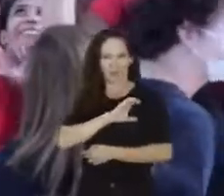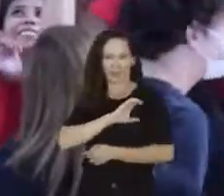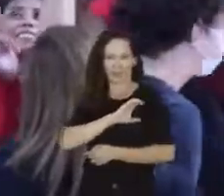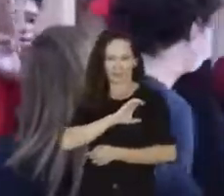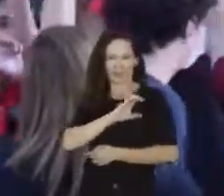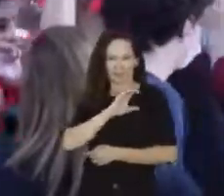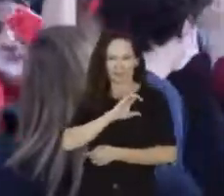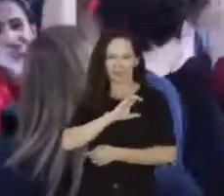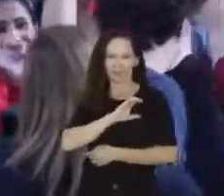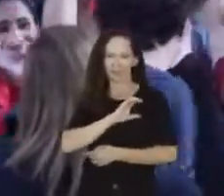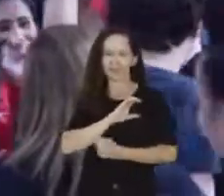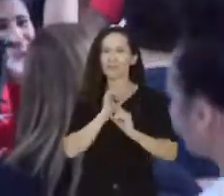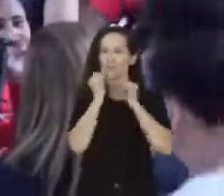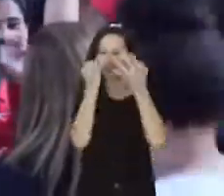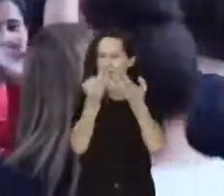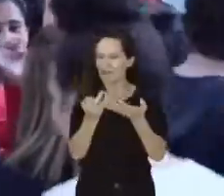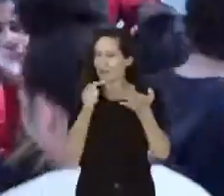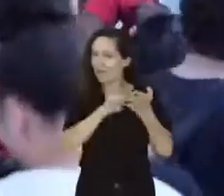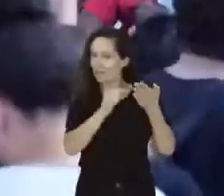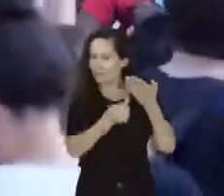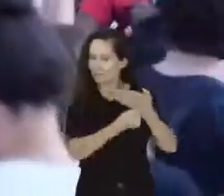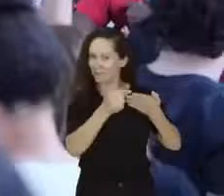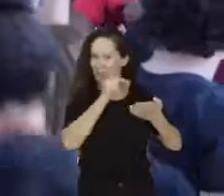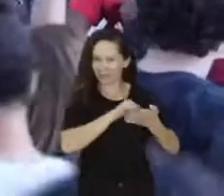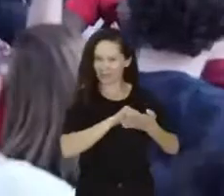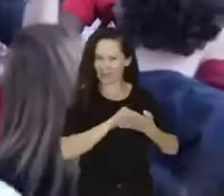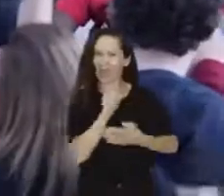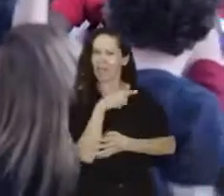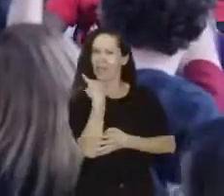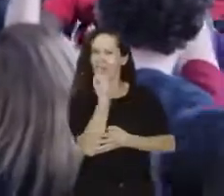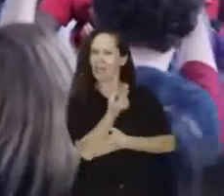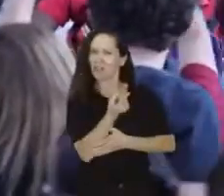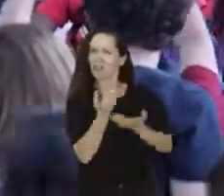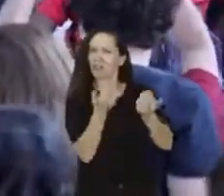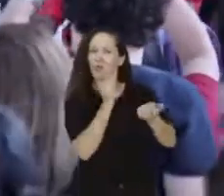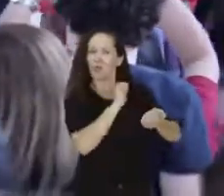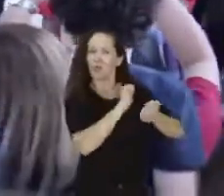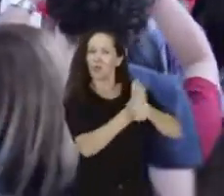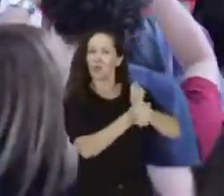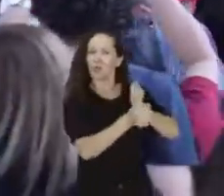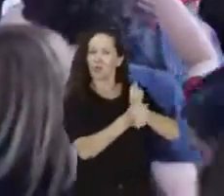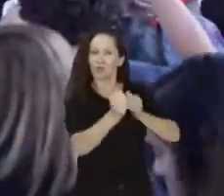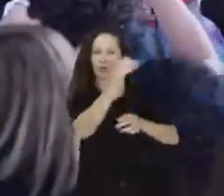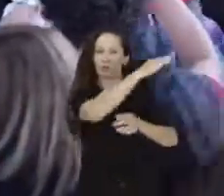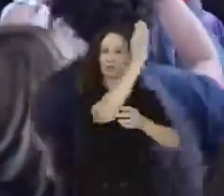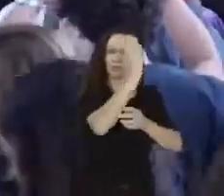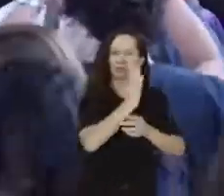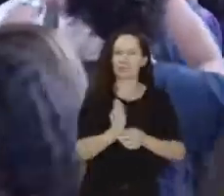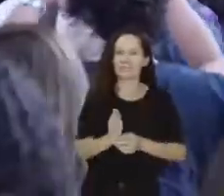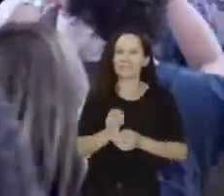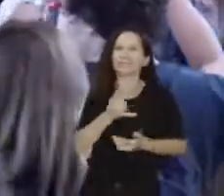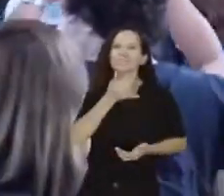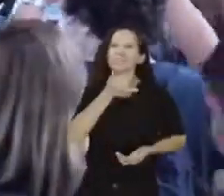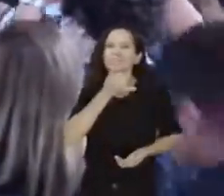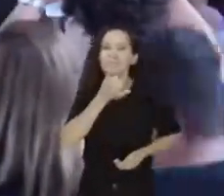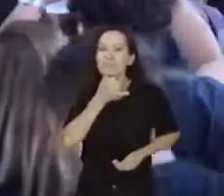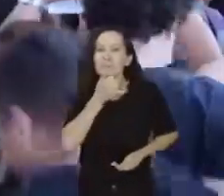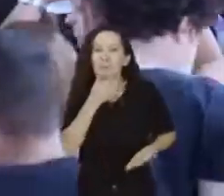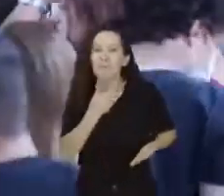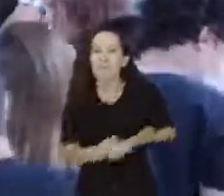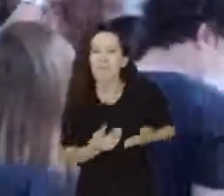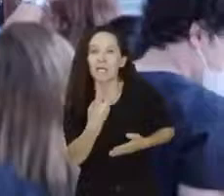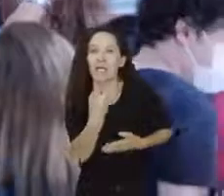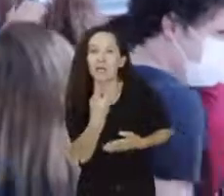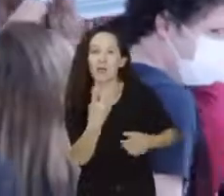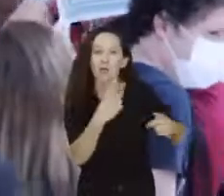tal. A gente está num jogo. O Brasil, infelizmente, está perdendo de 2-0. Mas